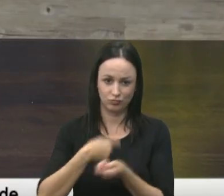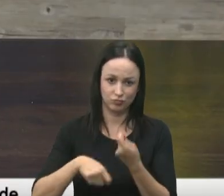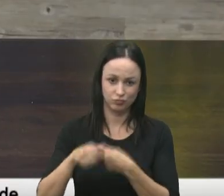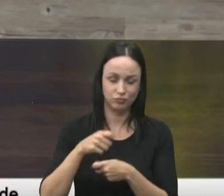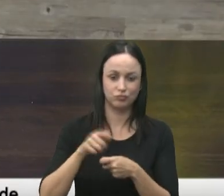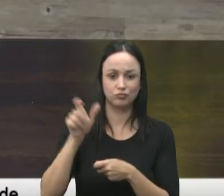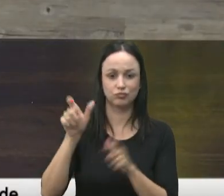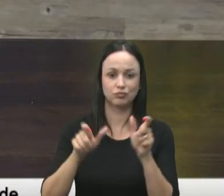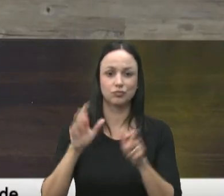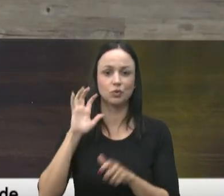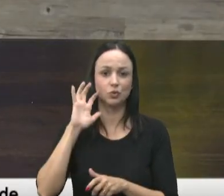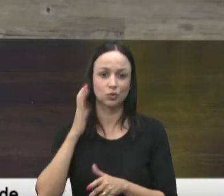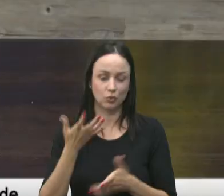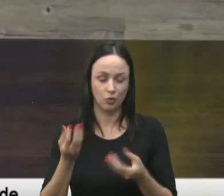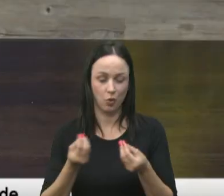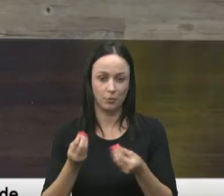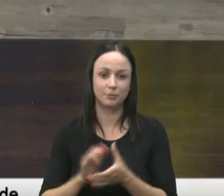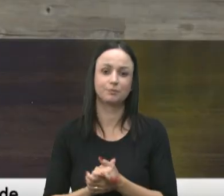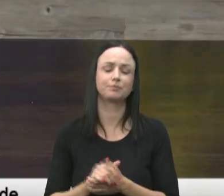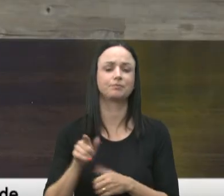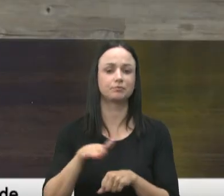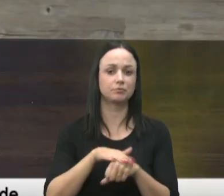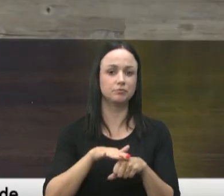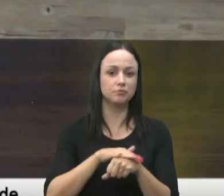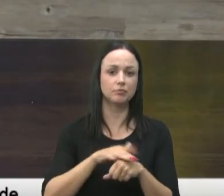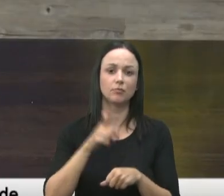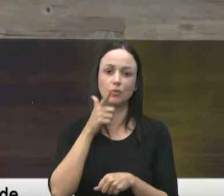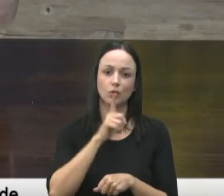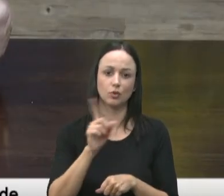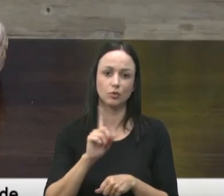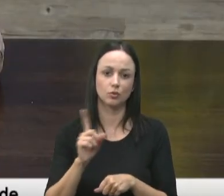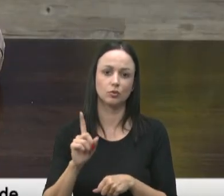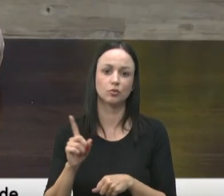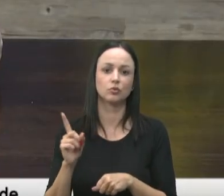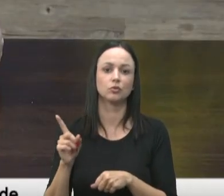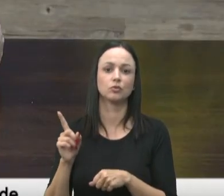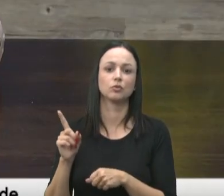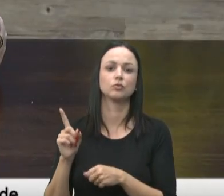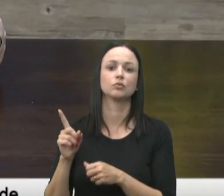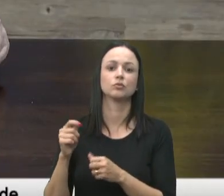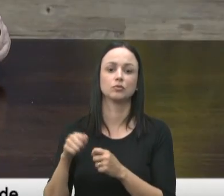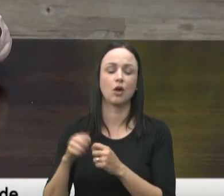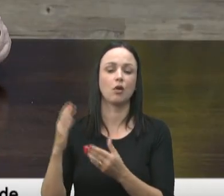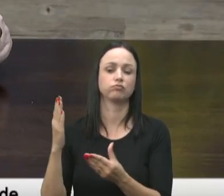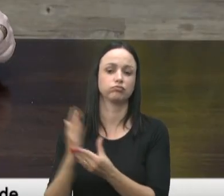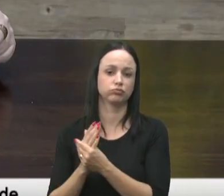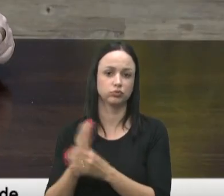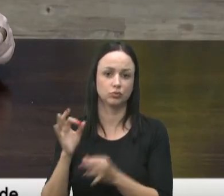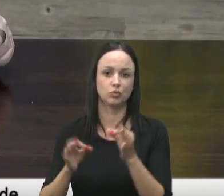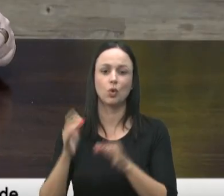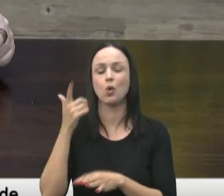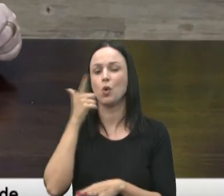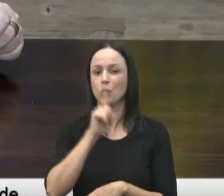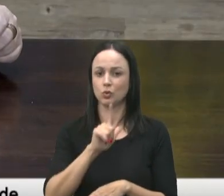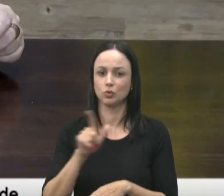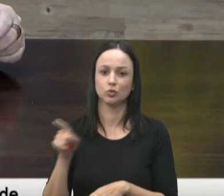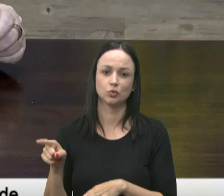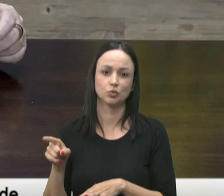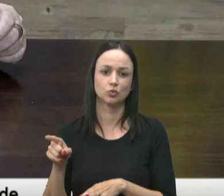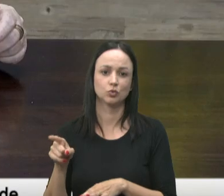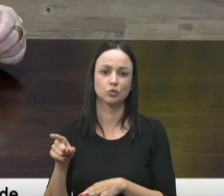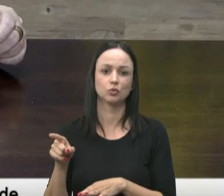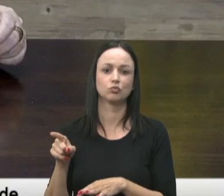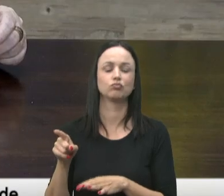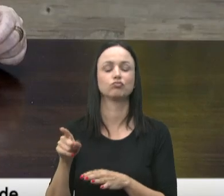se resolvia. Essa conversa acabou não acontecendo e eles ingressaram com uma ação judicial e conseguiram, né, a liminar